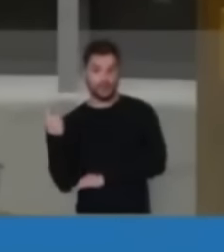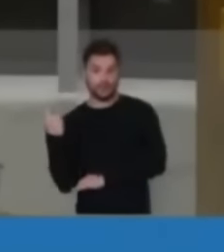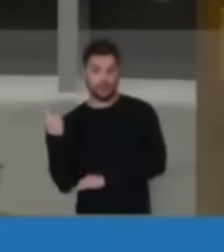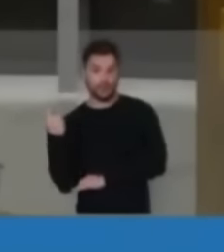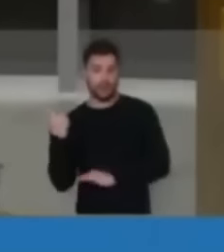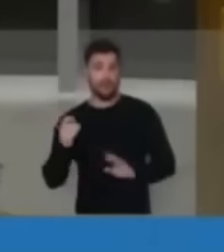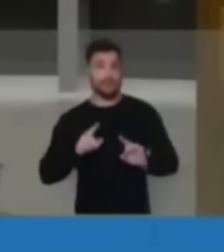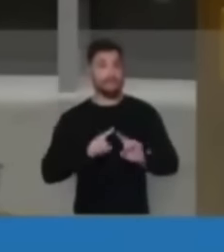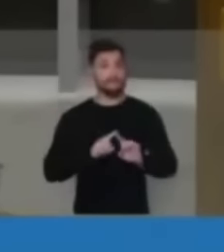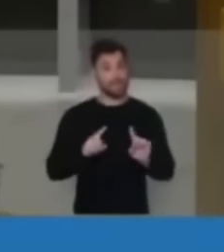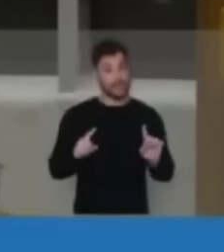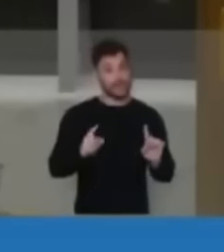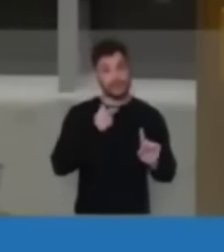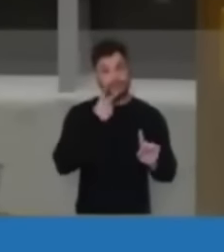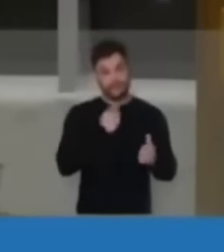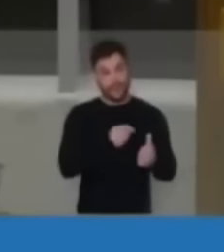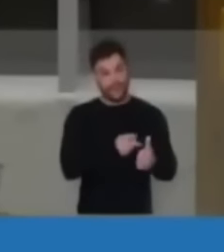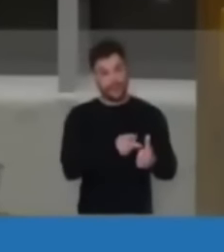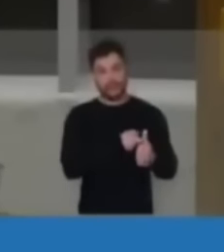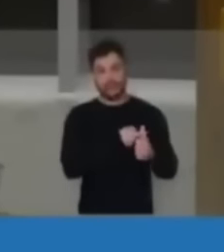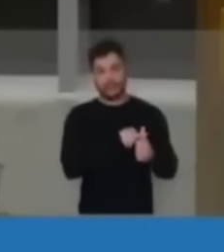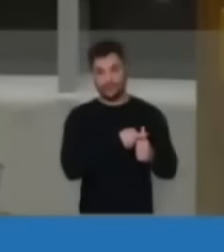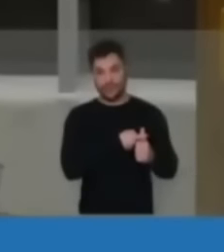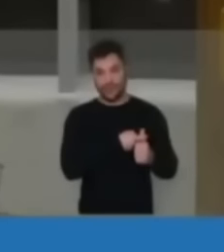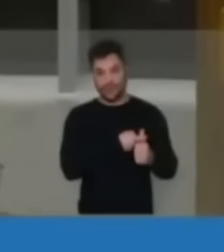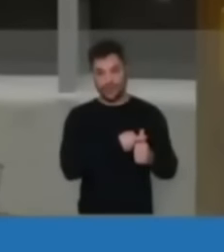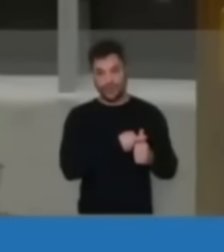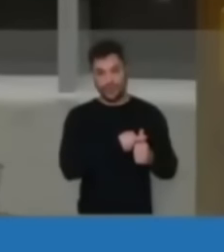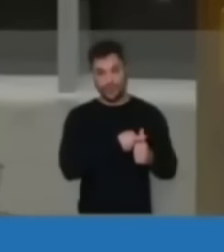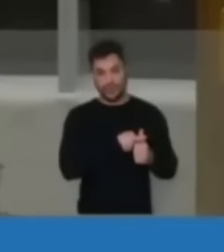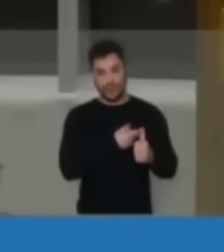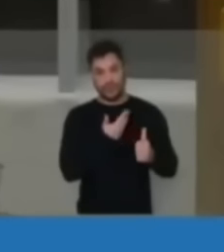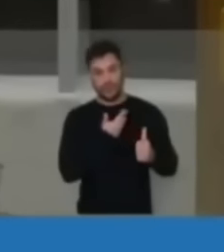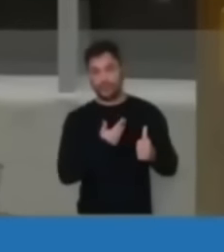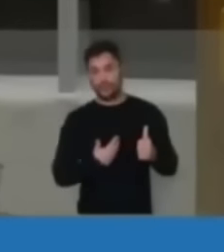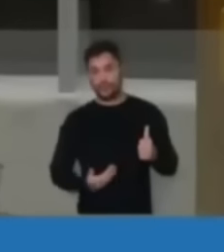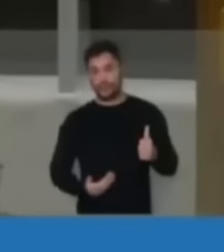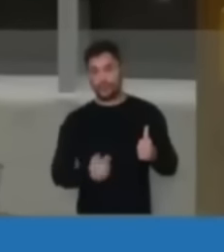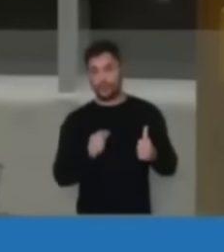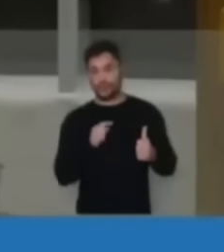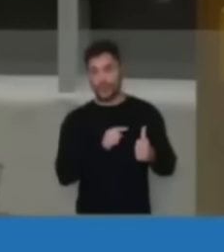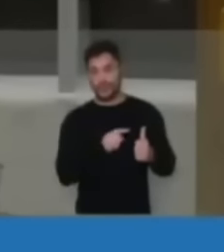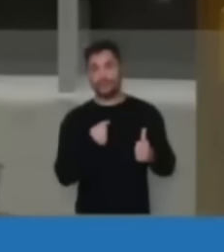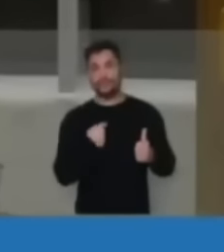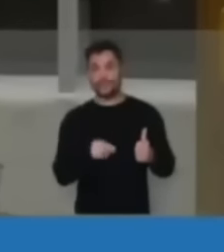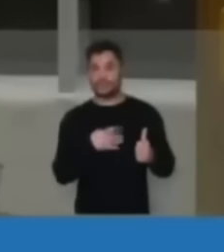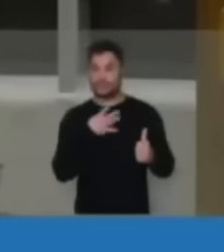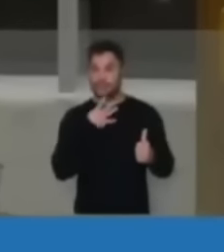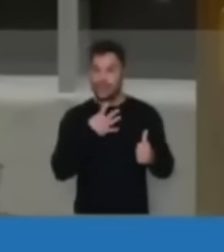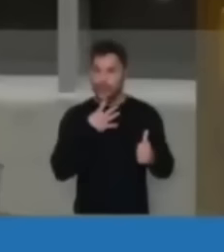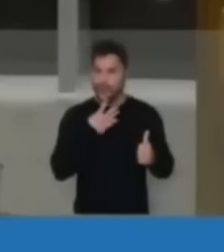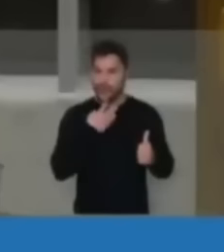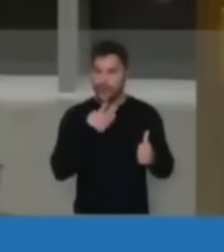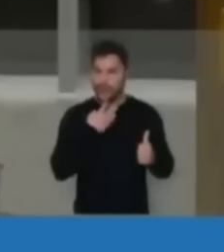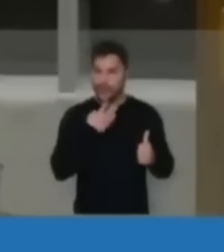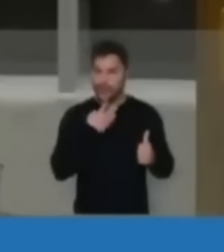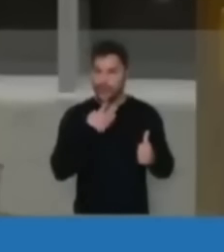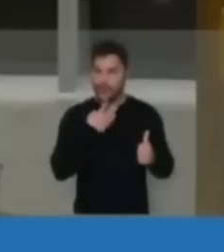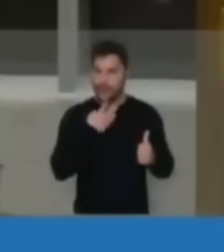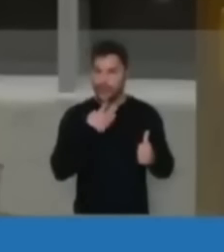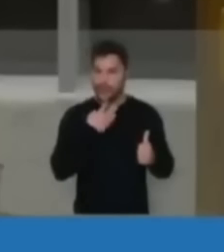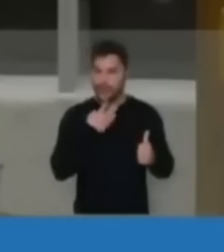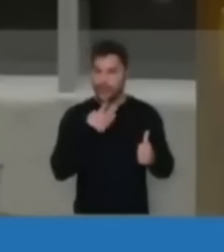você discute dívida pública, né, você tem que ter um conhecimento e um senso.